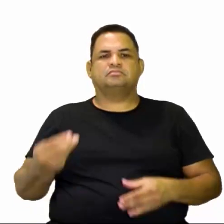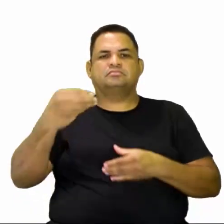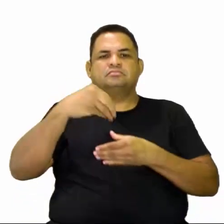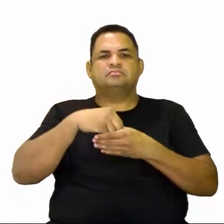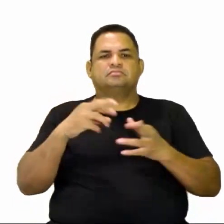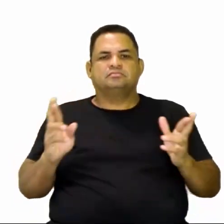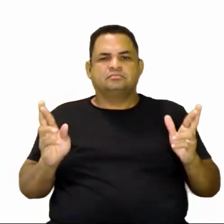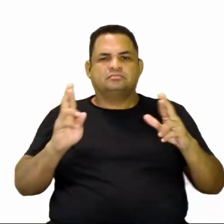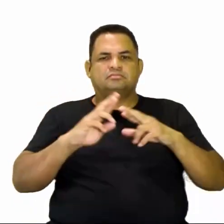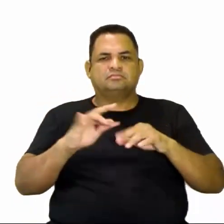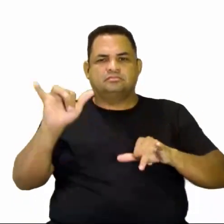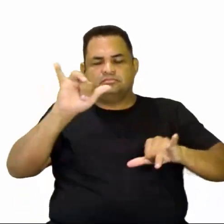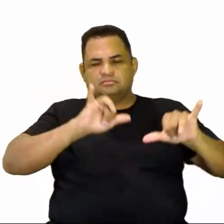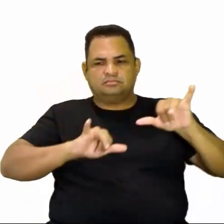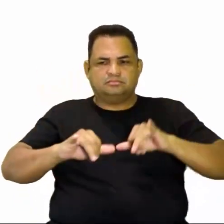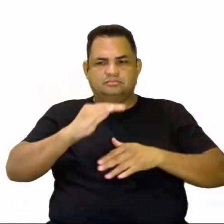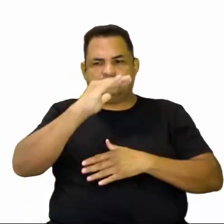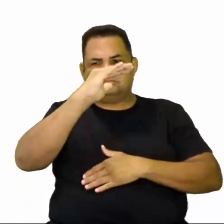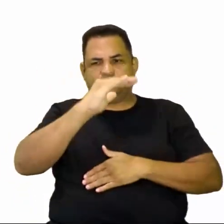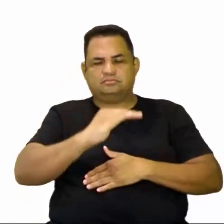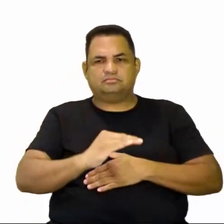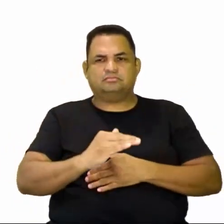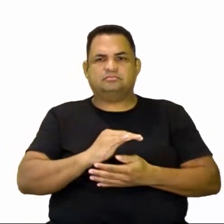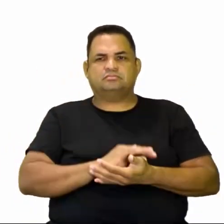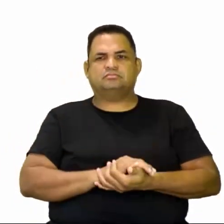Dentre as reações químicas abaixo,